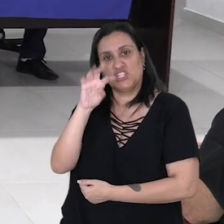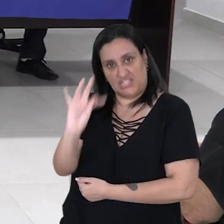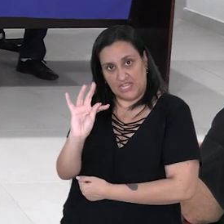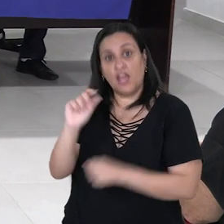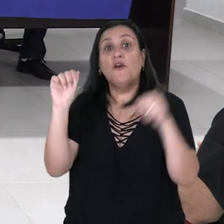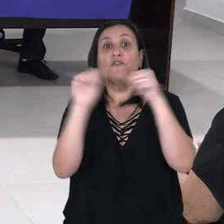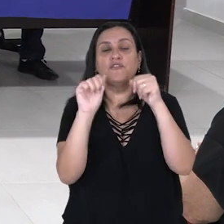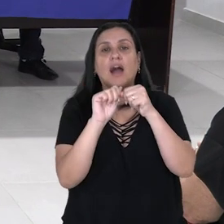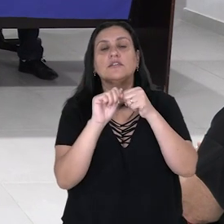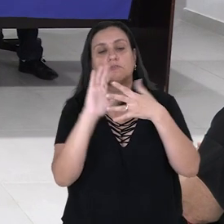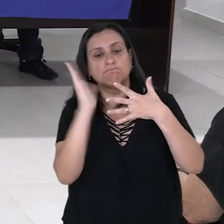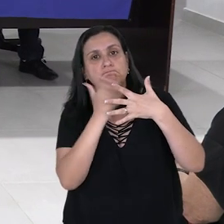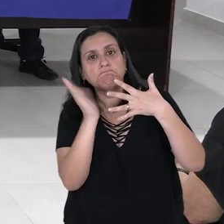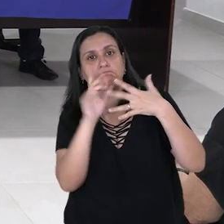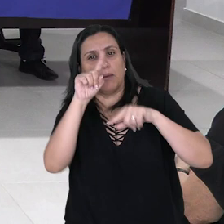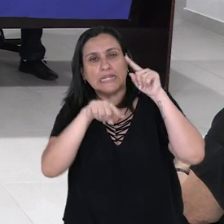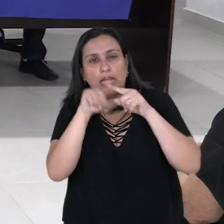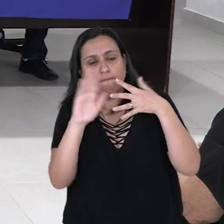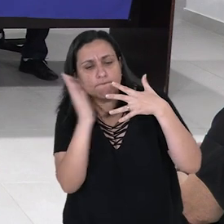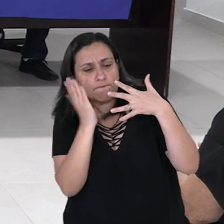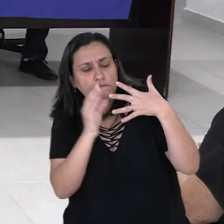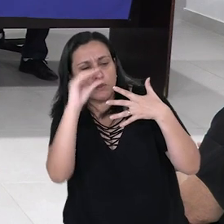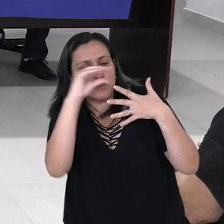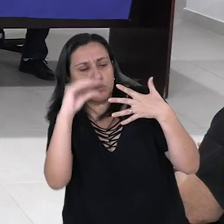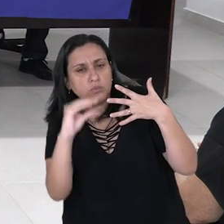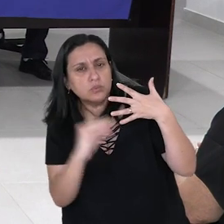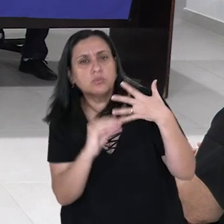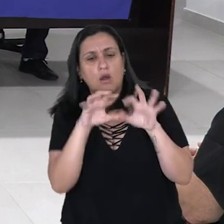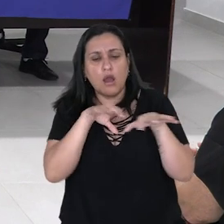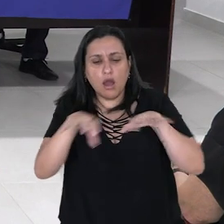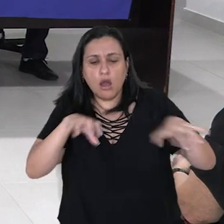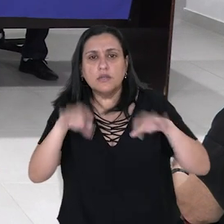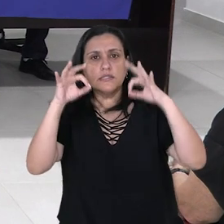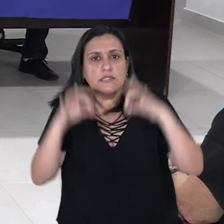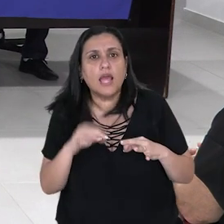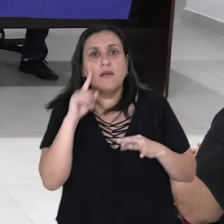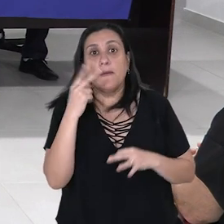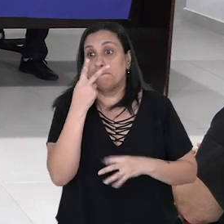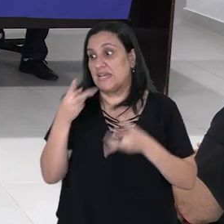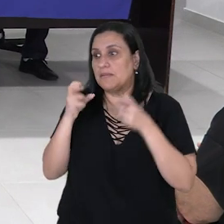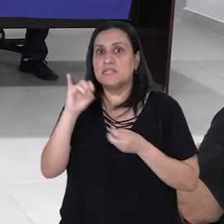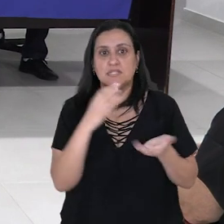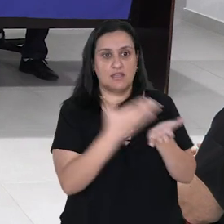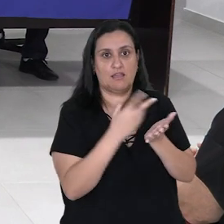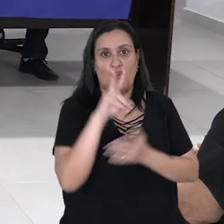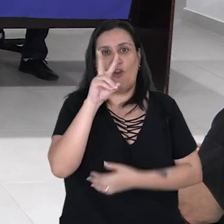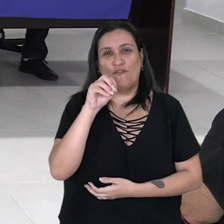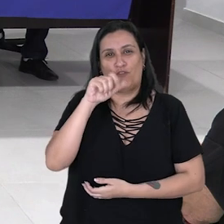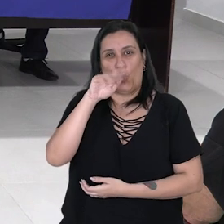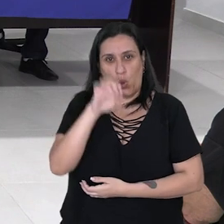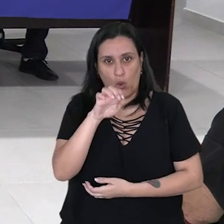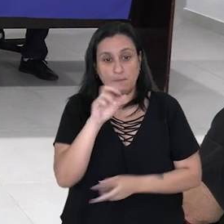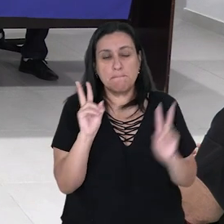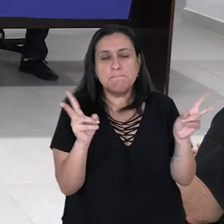faço a divisão do material para ficar dividido de forma igual. Vocês podem perceber que cada volume tem